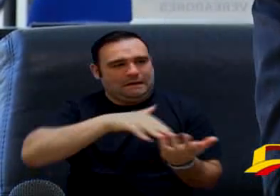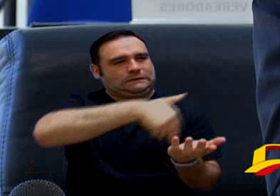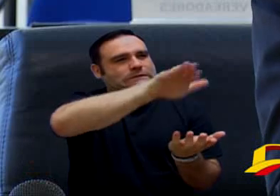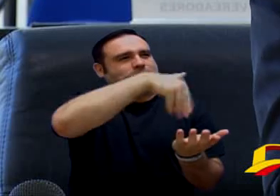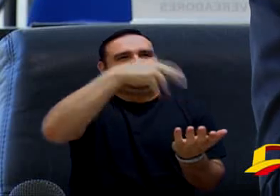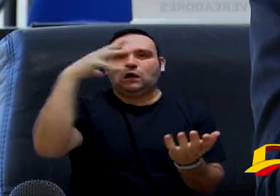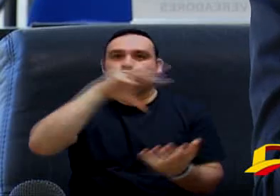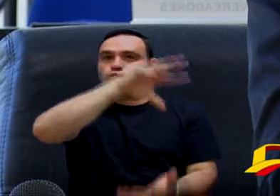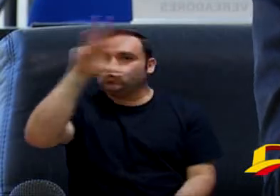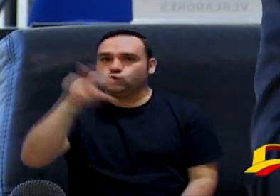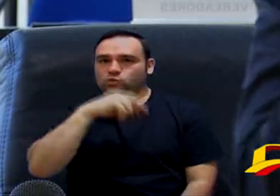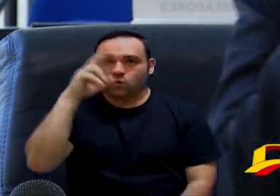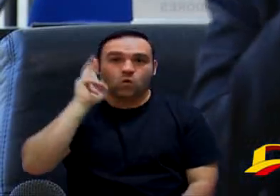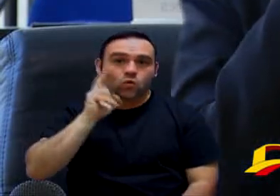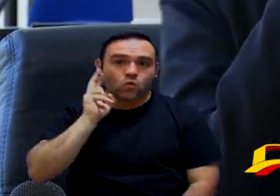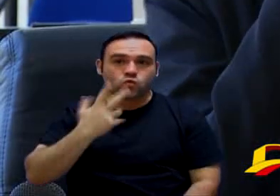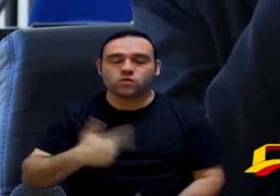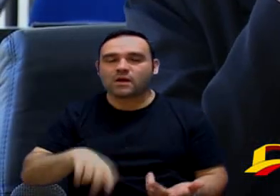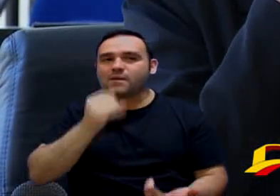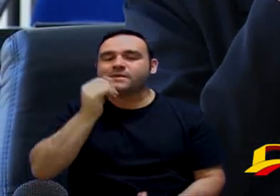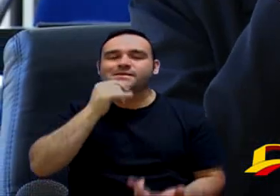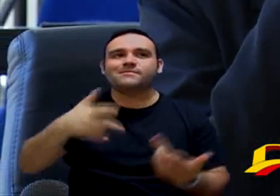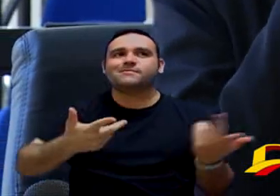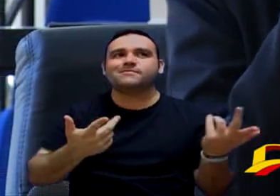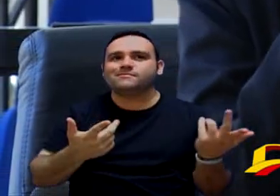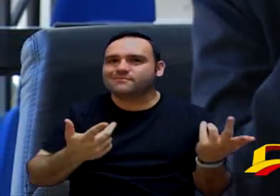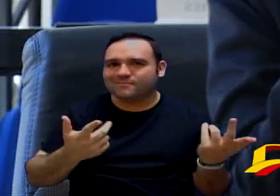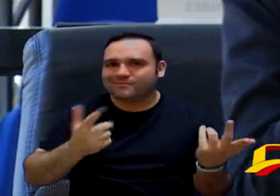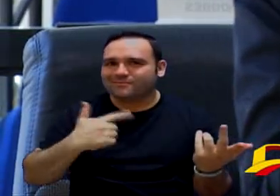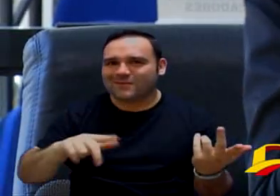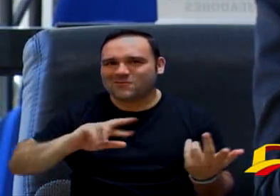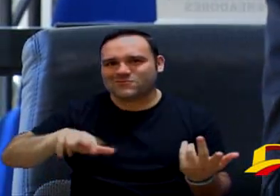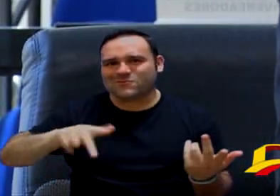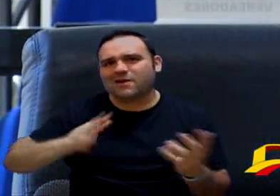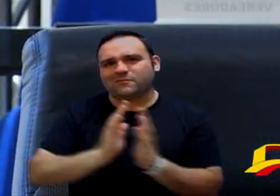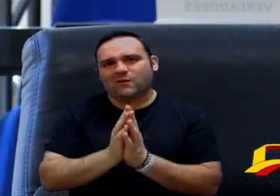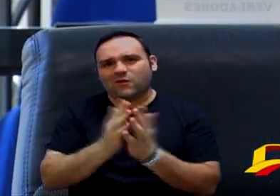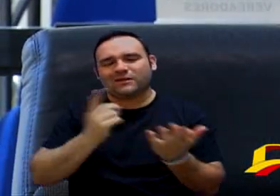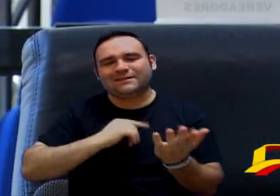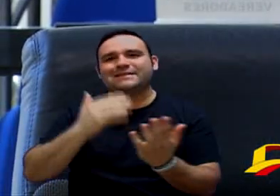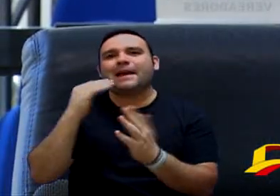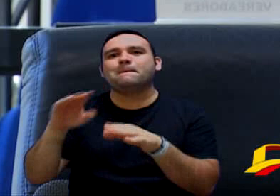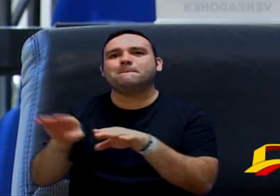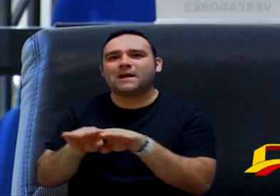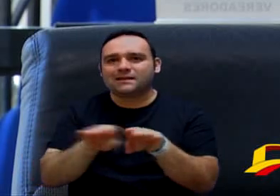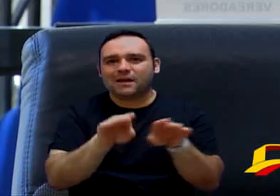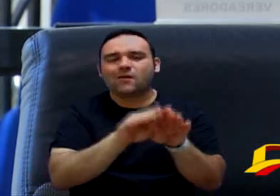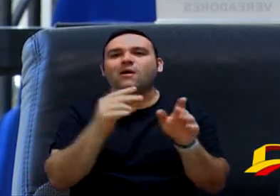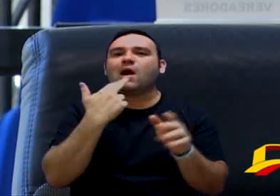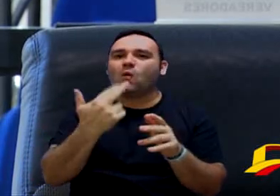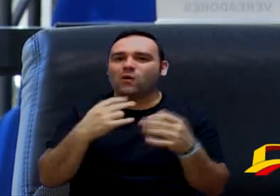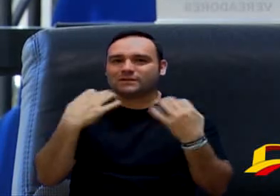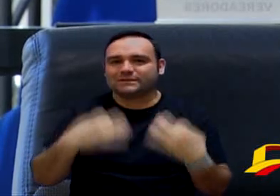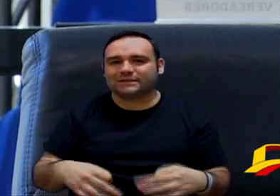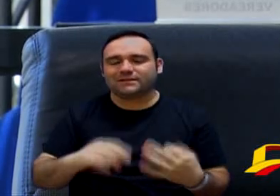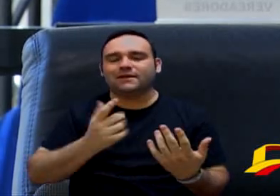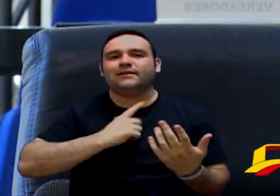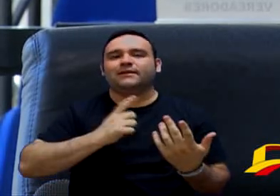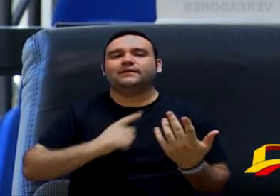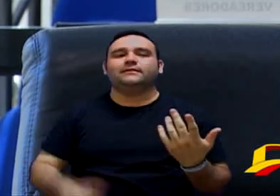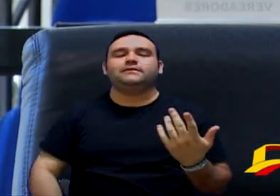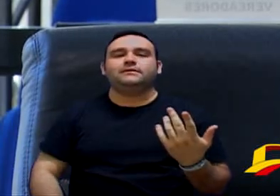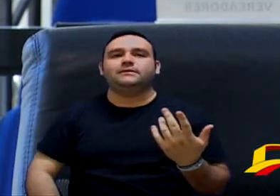a pintar tudo de roxo aciclovia roxa agora não é assim né Por favor tem padronização tem todo